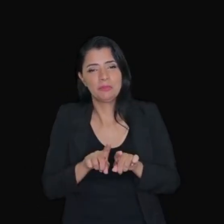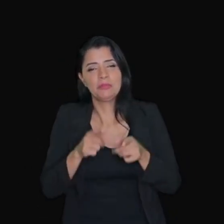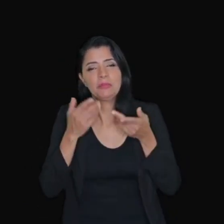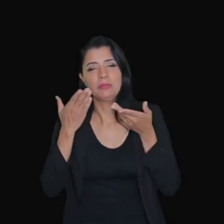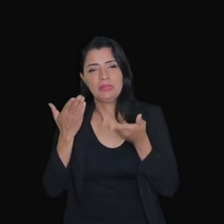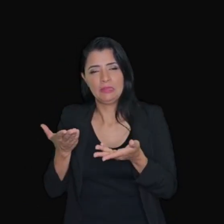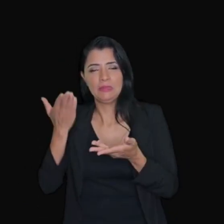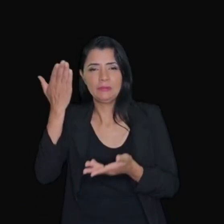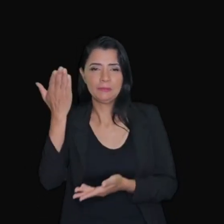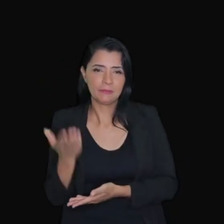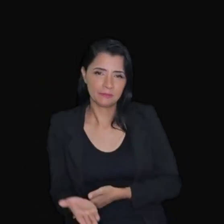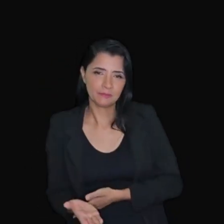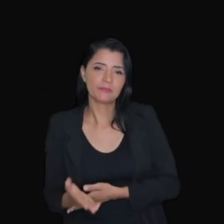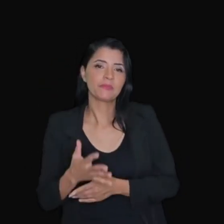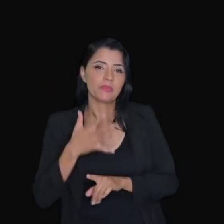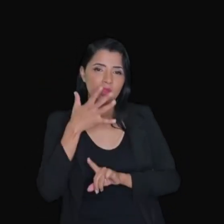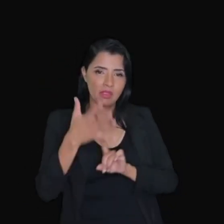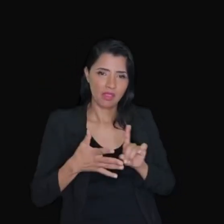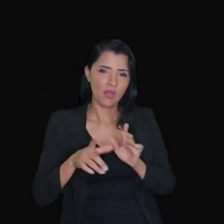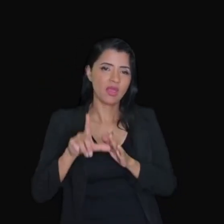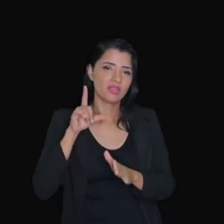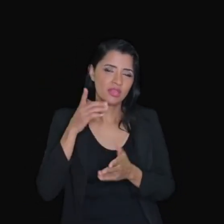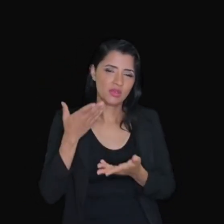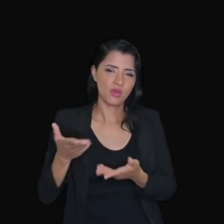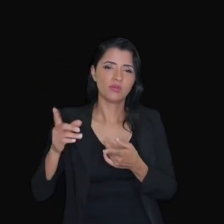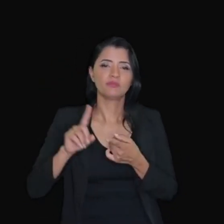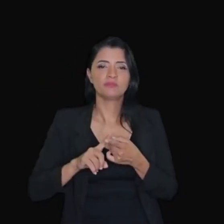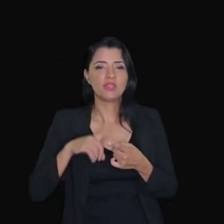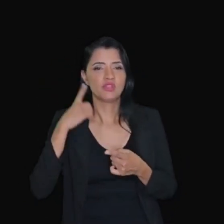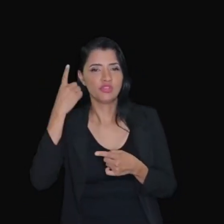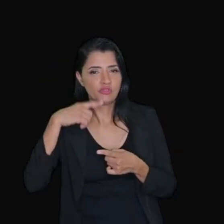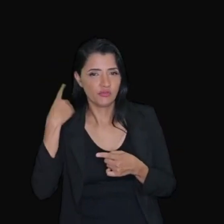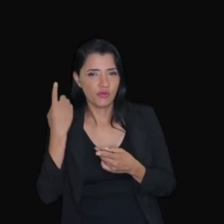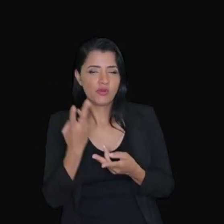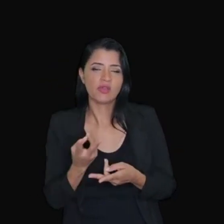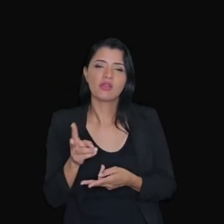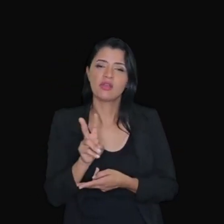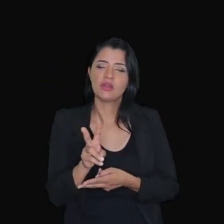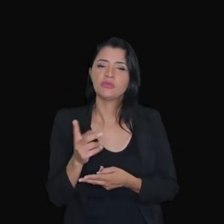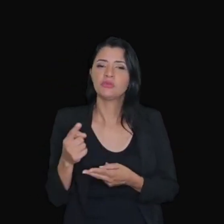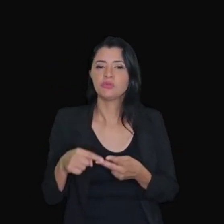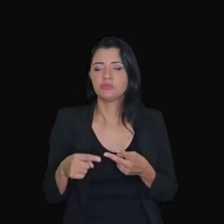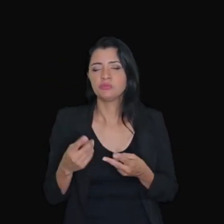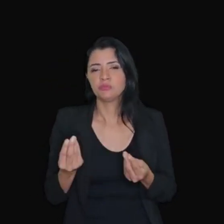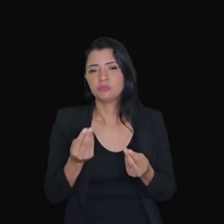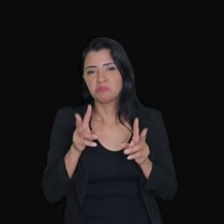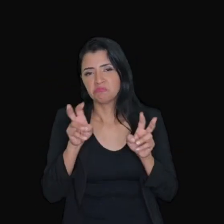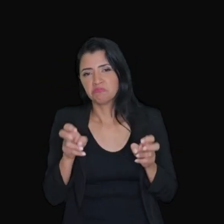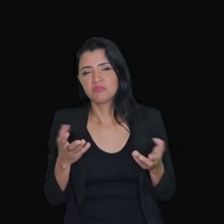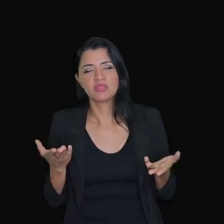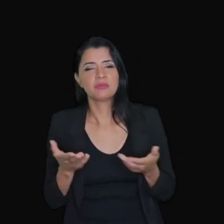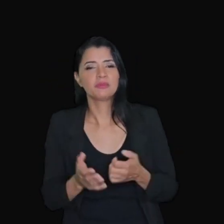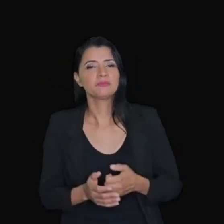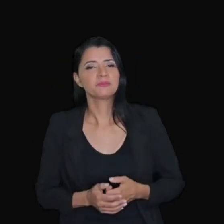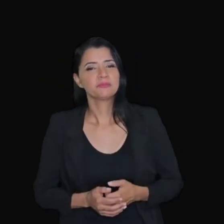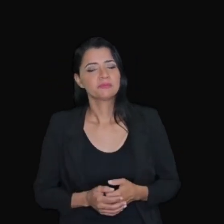os painelistas anteriores, advogados doutor Rodrigo de Grande e doutor Pierre Paulo Coutinho.